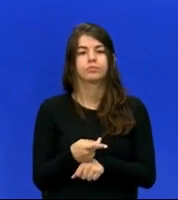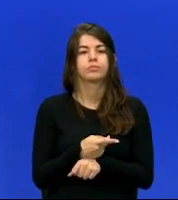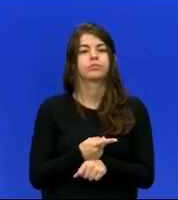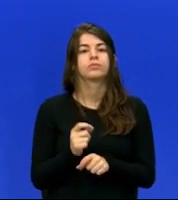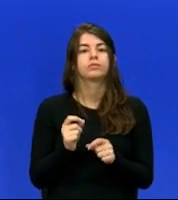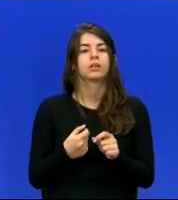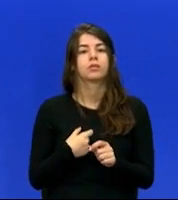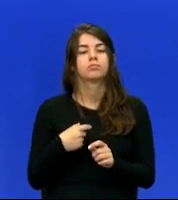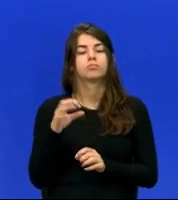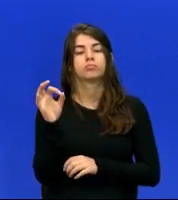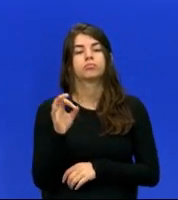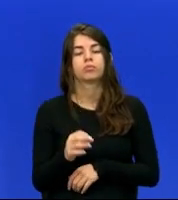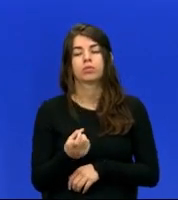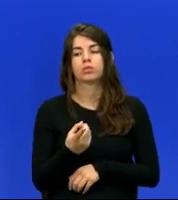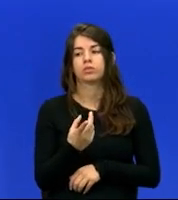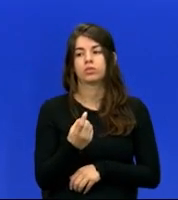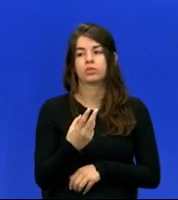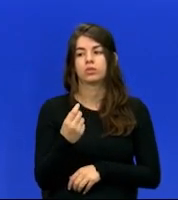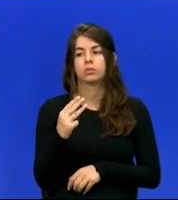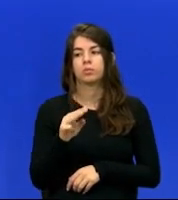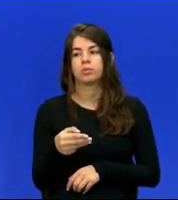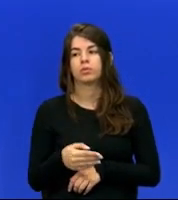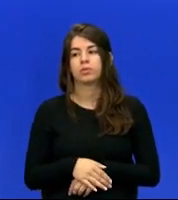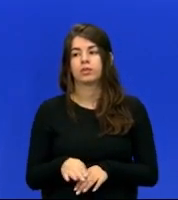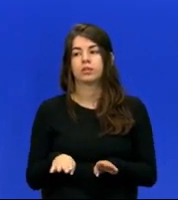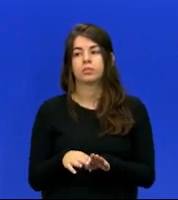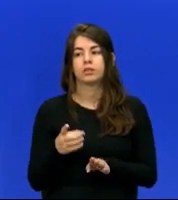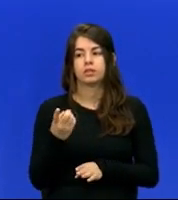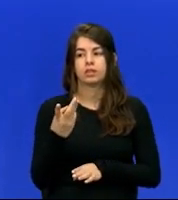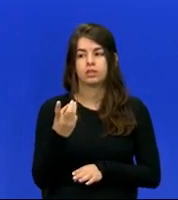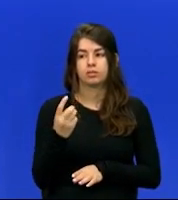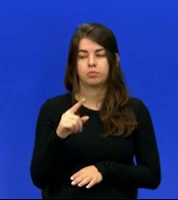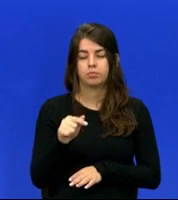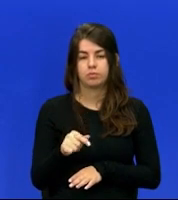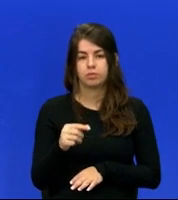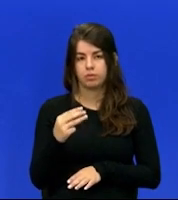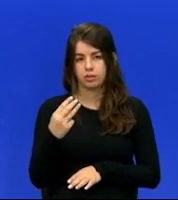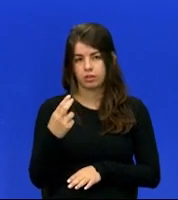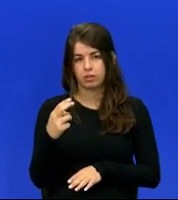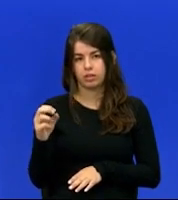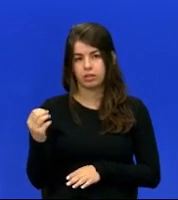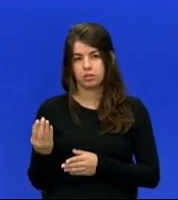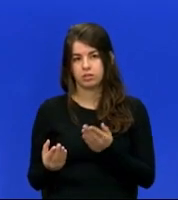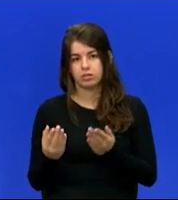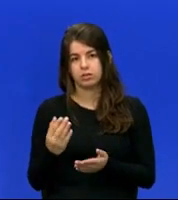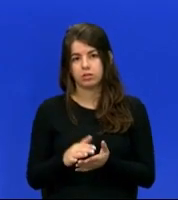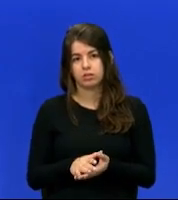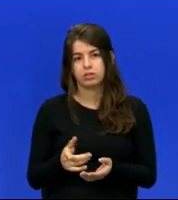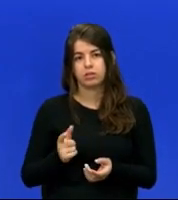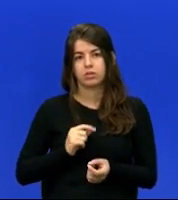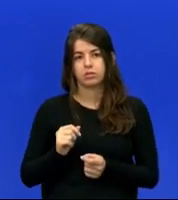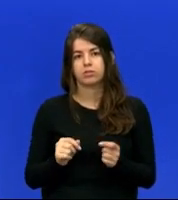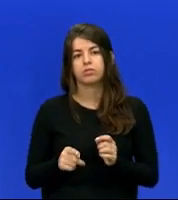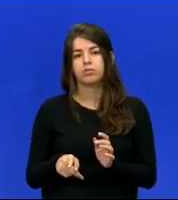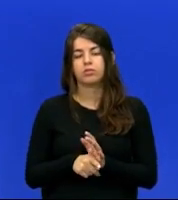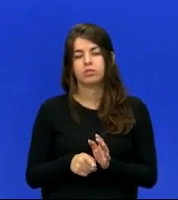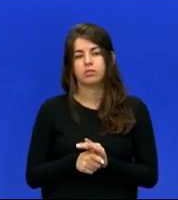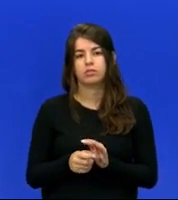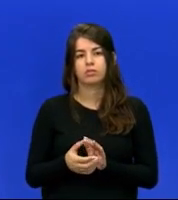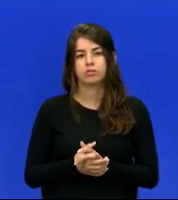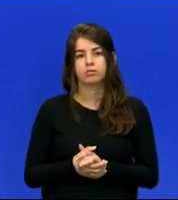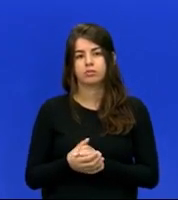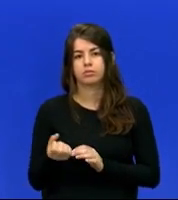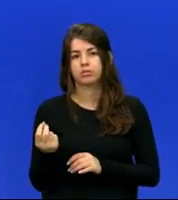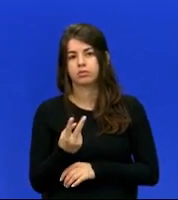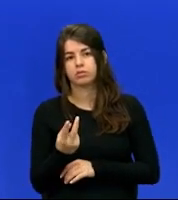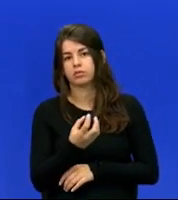A probabilidade entre 12.000 e 13.500 toneladas. Está entre os